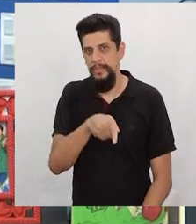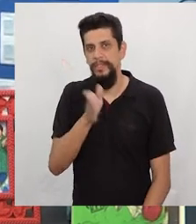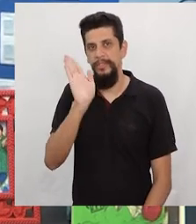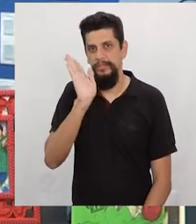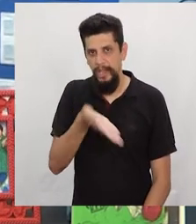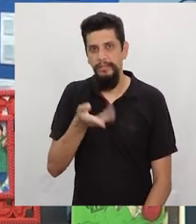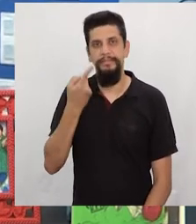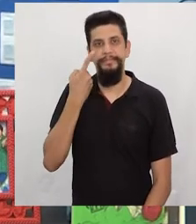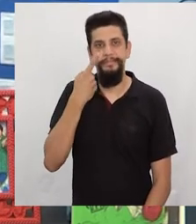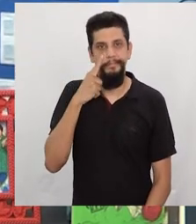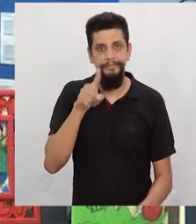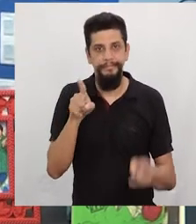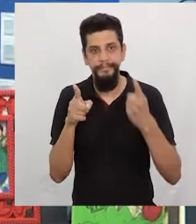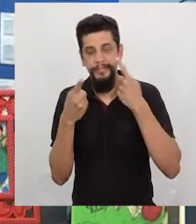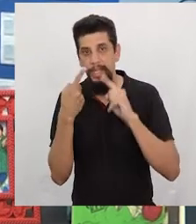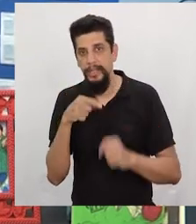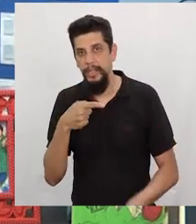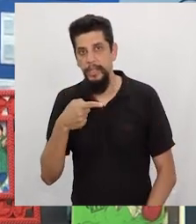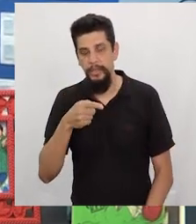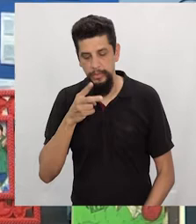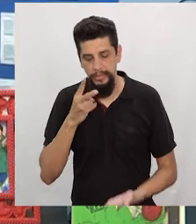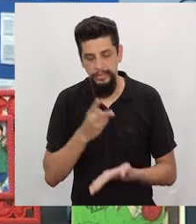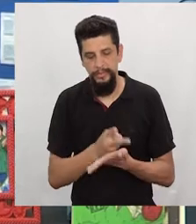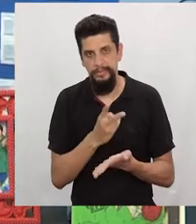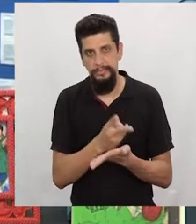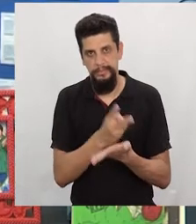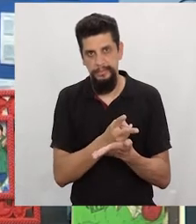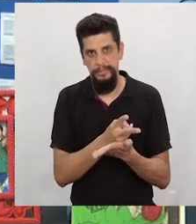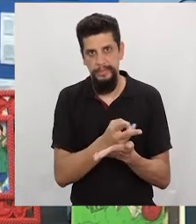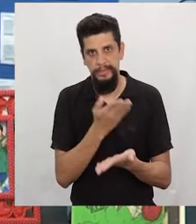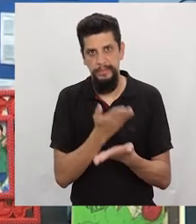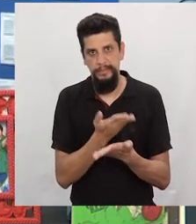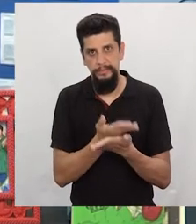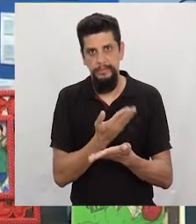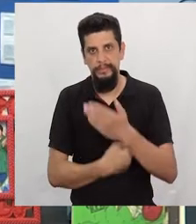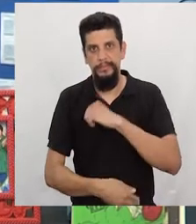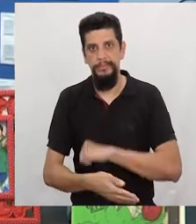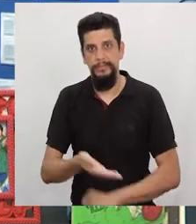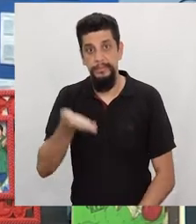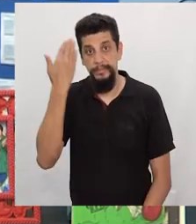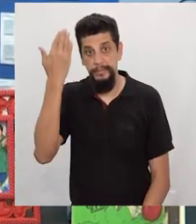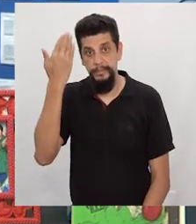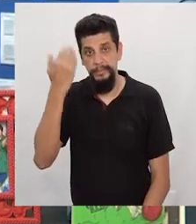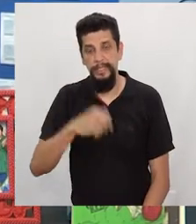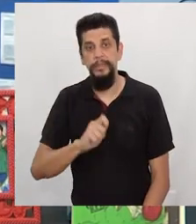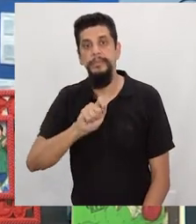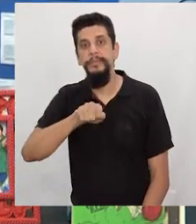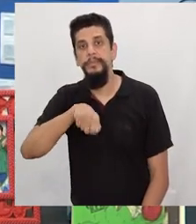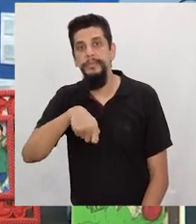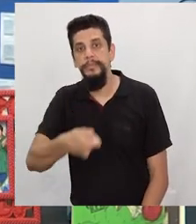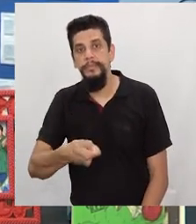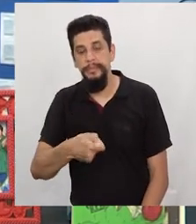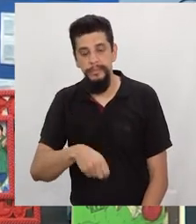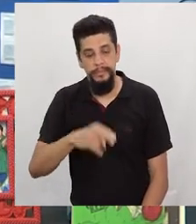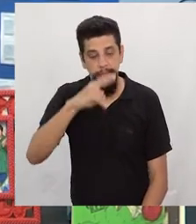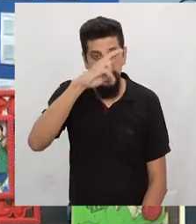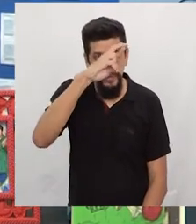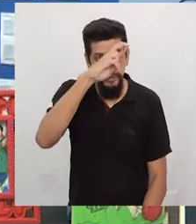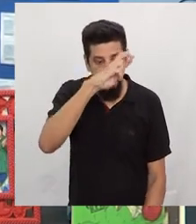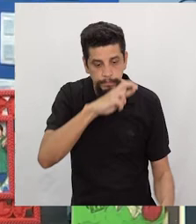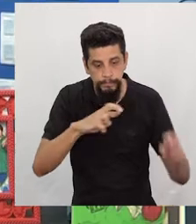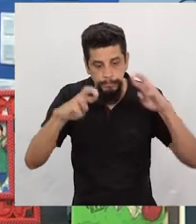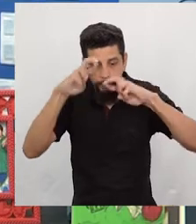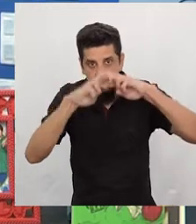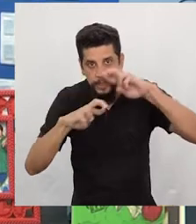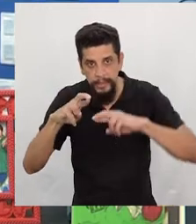já descobriram, né, que nós vamos dar continuidade à aula anterior, que foi sobre os detetives